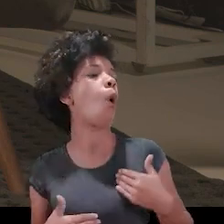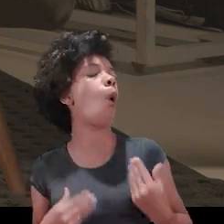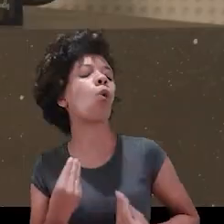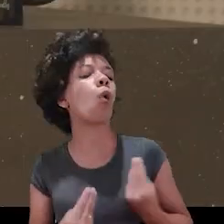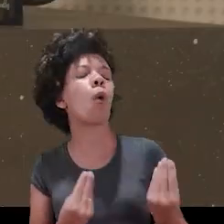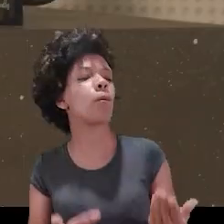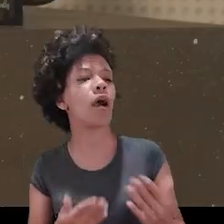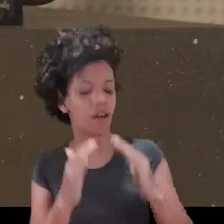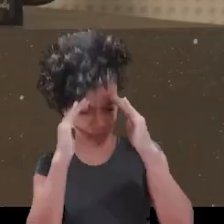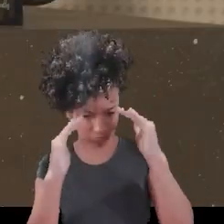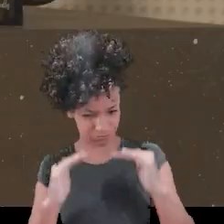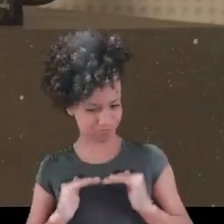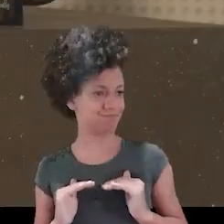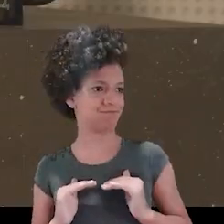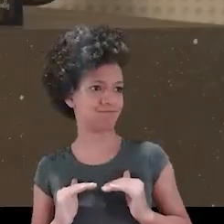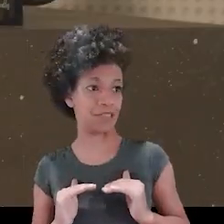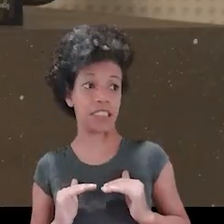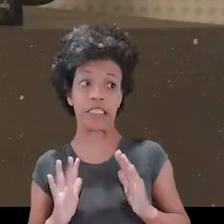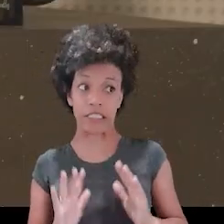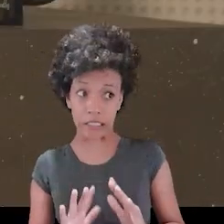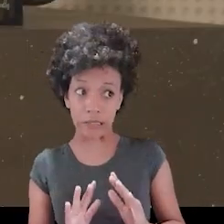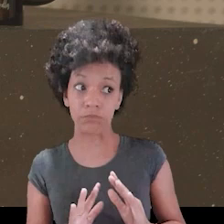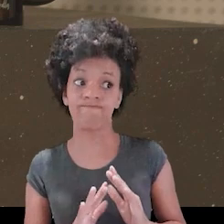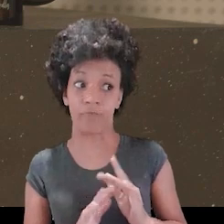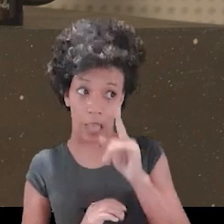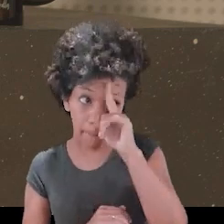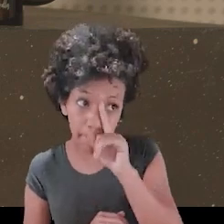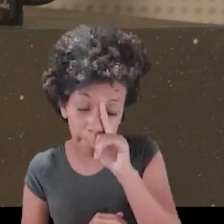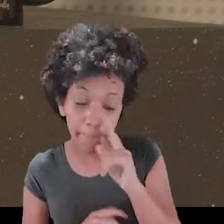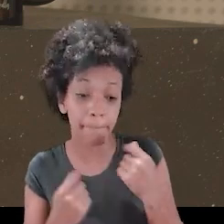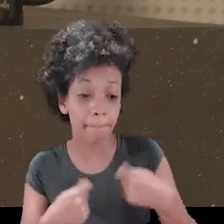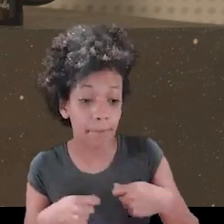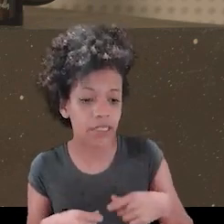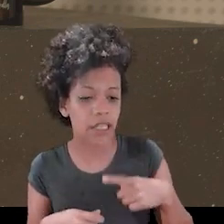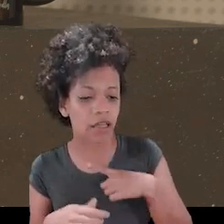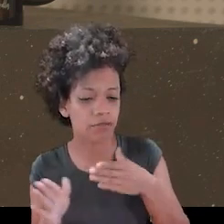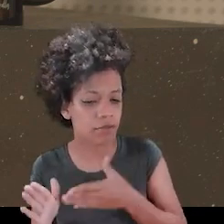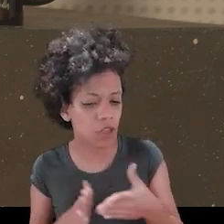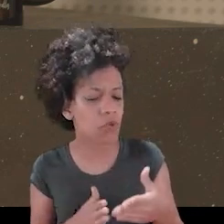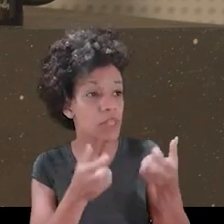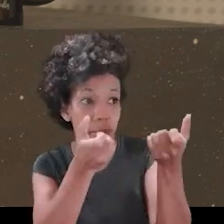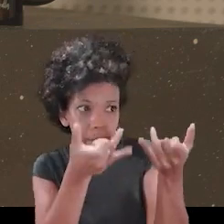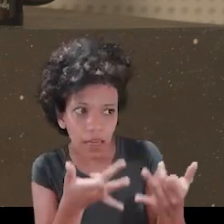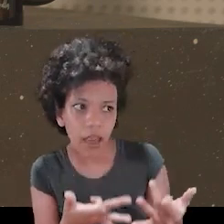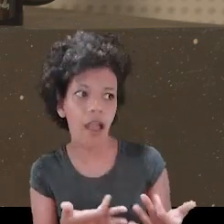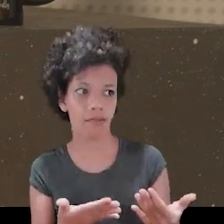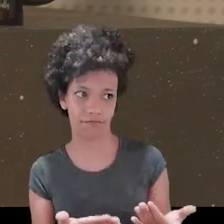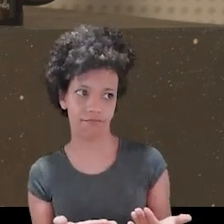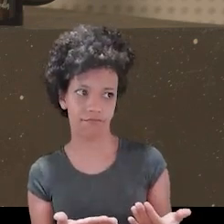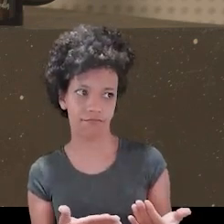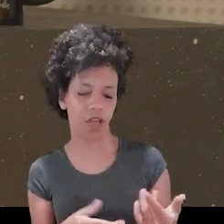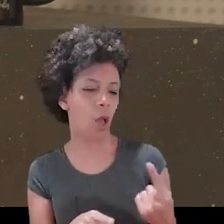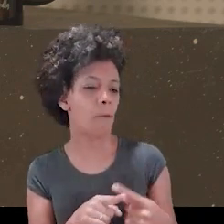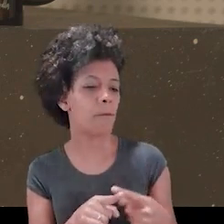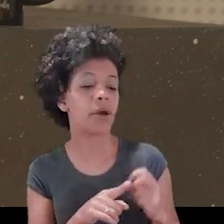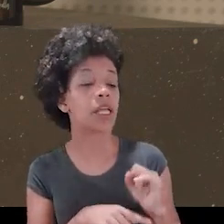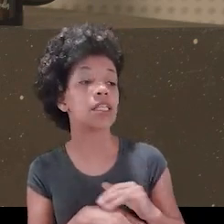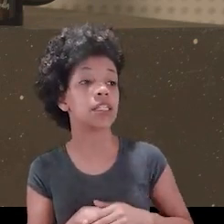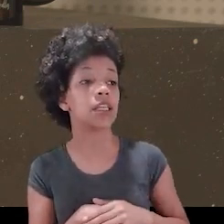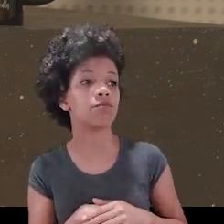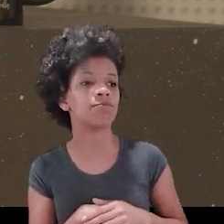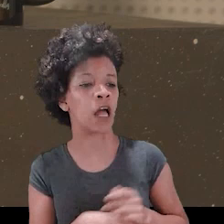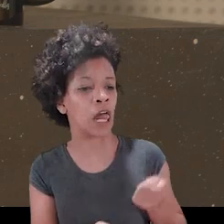ela vai respeitar se sentem isso é muito grave isso a gente precisa dar esse passo falar sobre isso